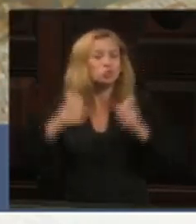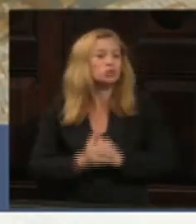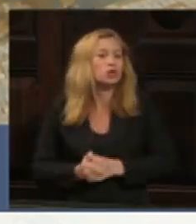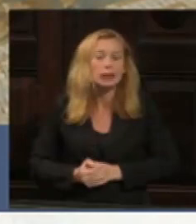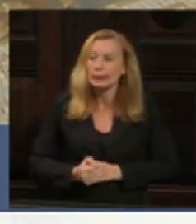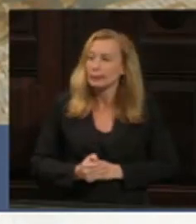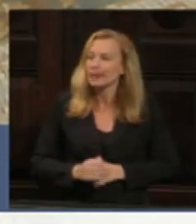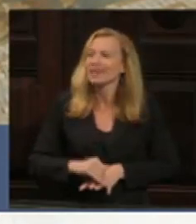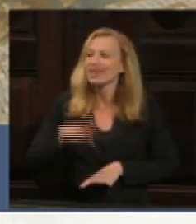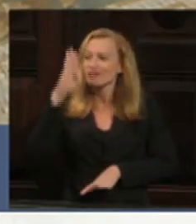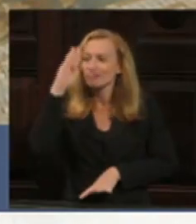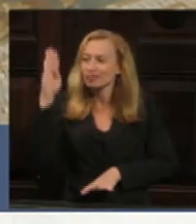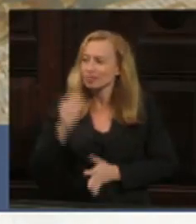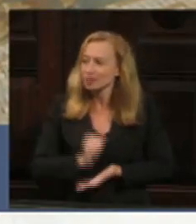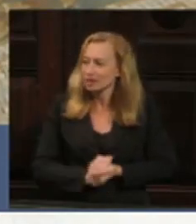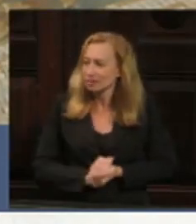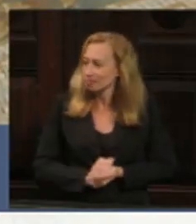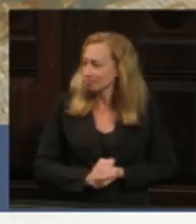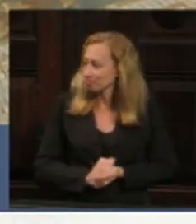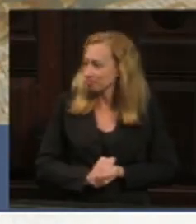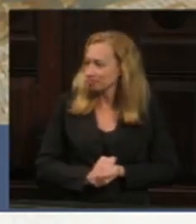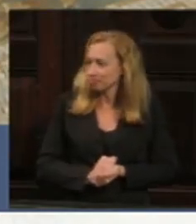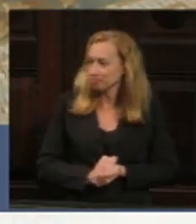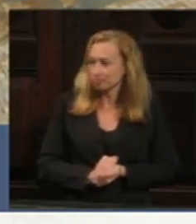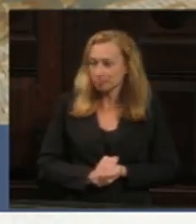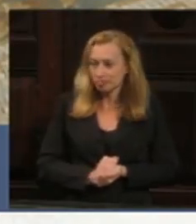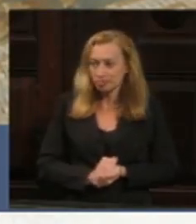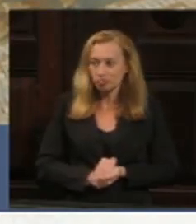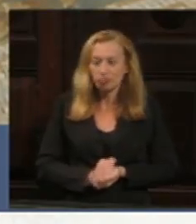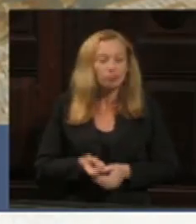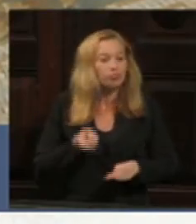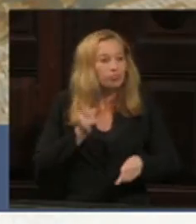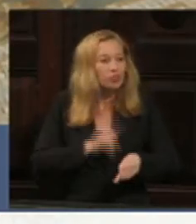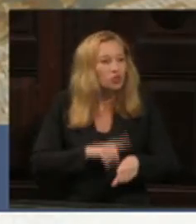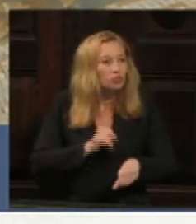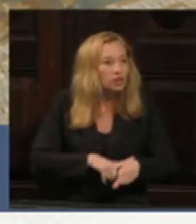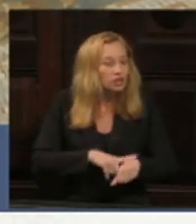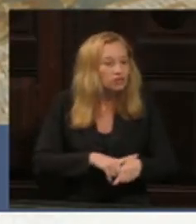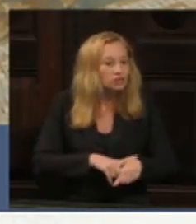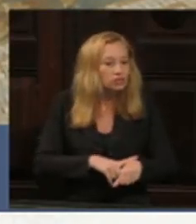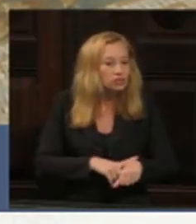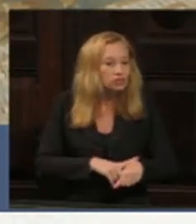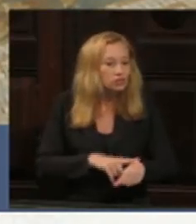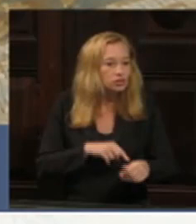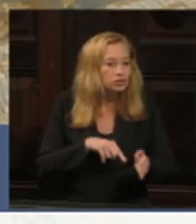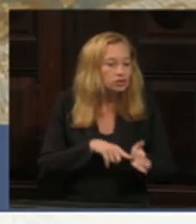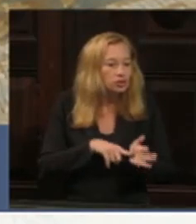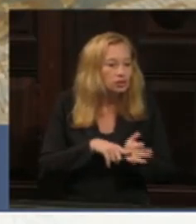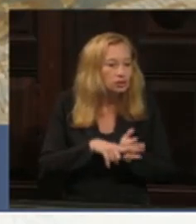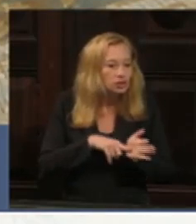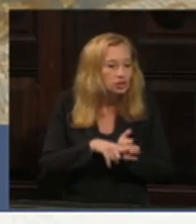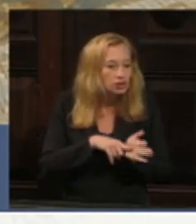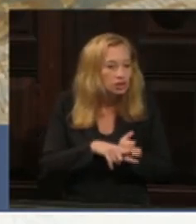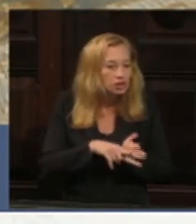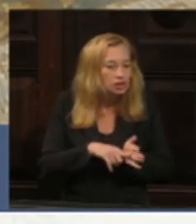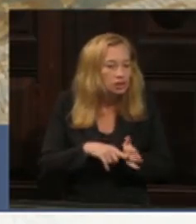porque é fundamental esclarecer os fatos. Porque teve um momento da investigação que a Polícia Civil também, ela teve que mudar a rota